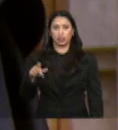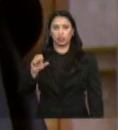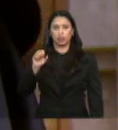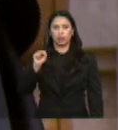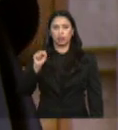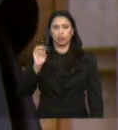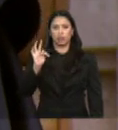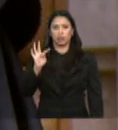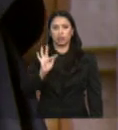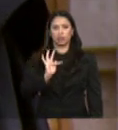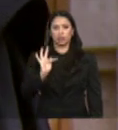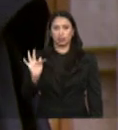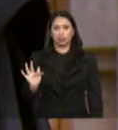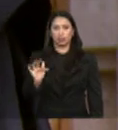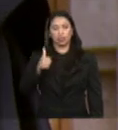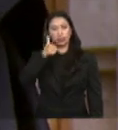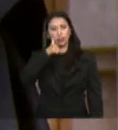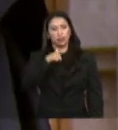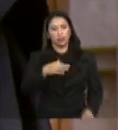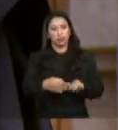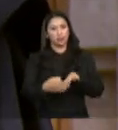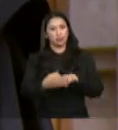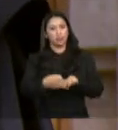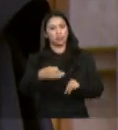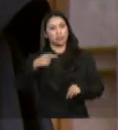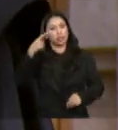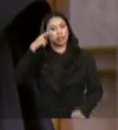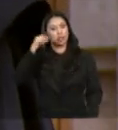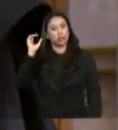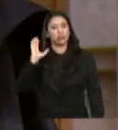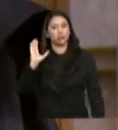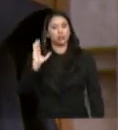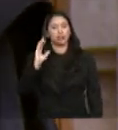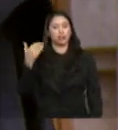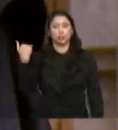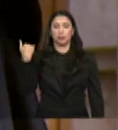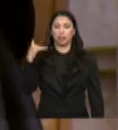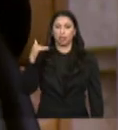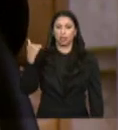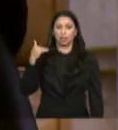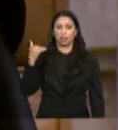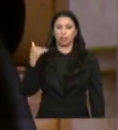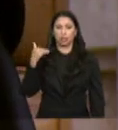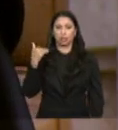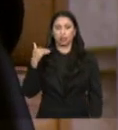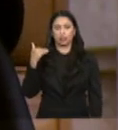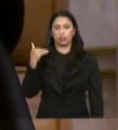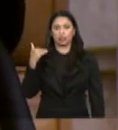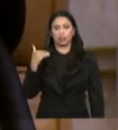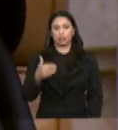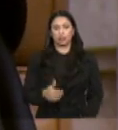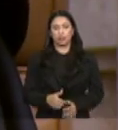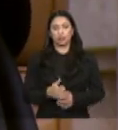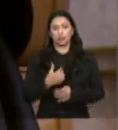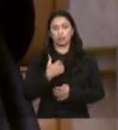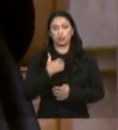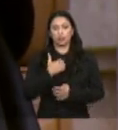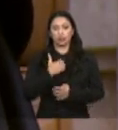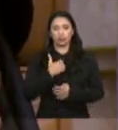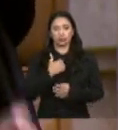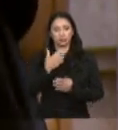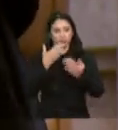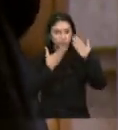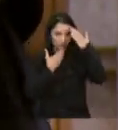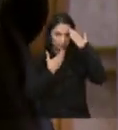Supremo Tribunal Federal Ministra Rosa Veda ministra Cármen Lúcia lindona Araújo vice procuradora Geral da